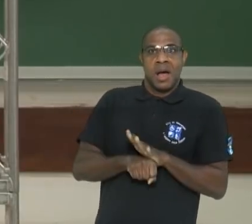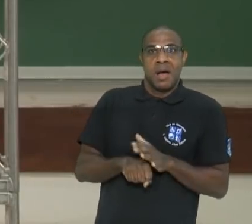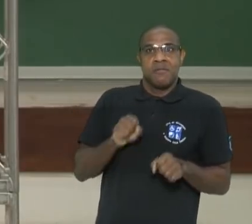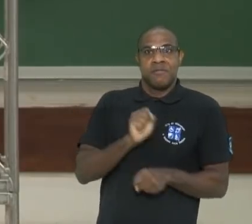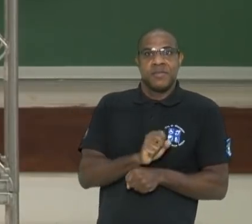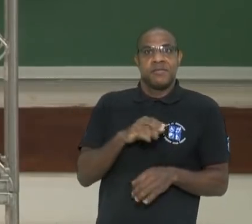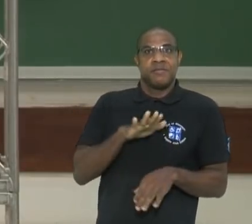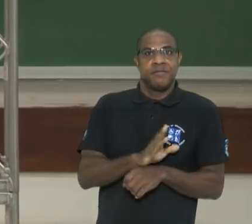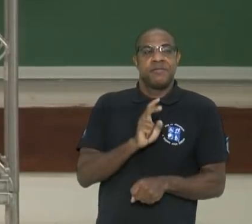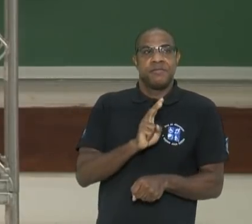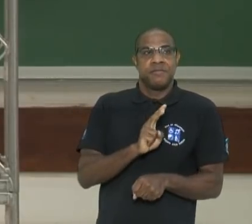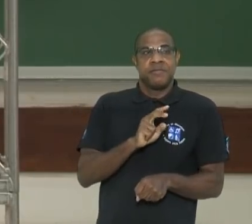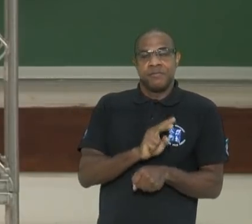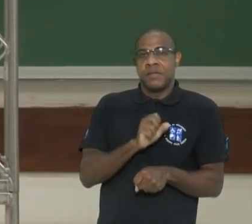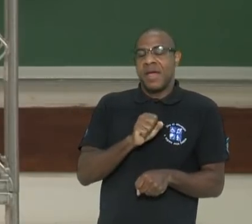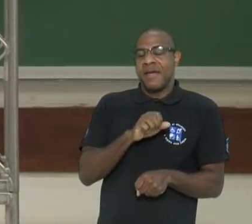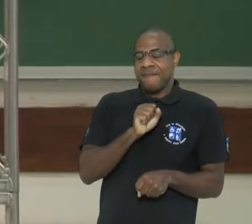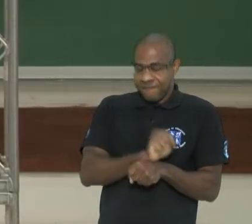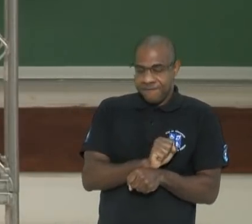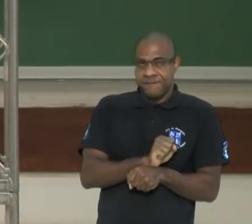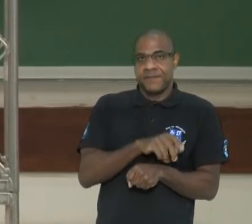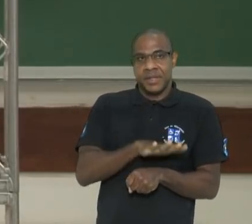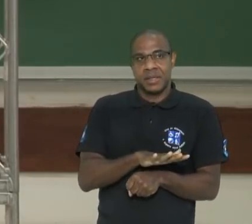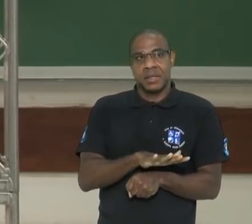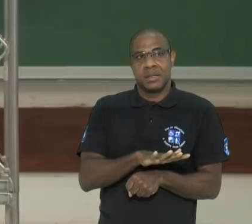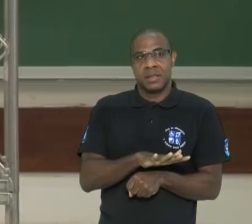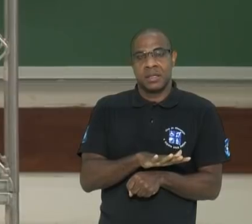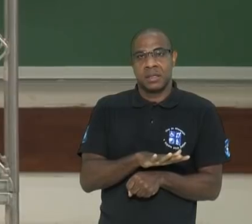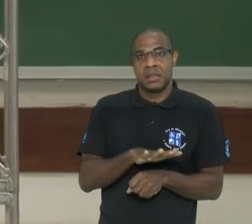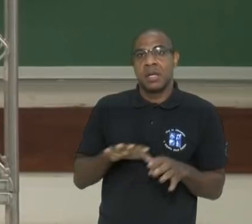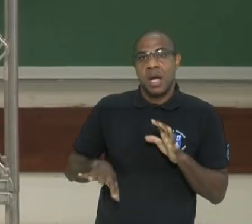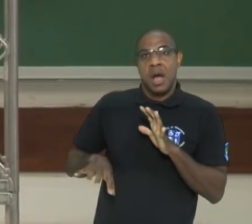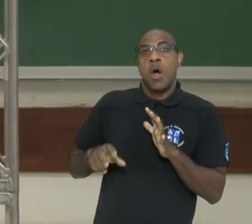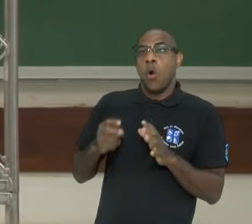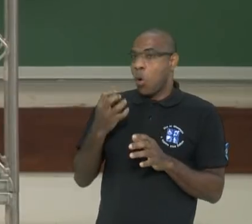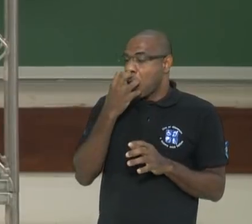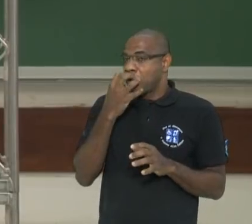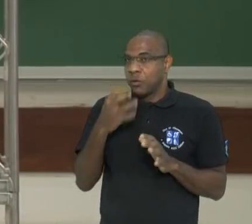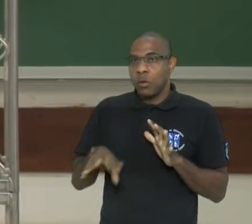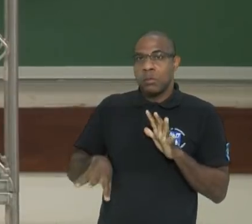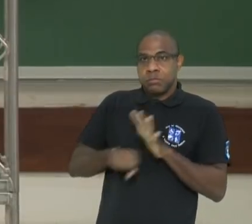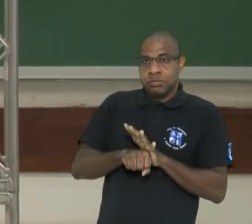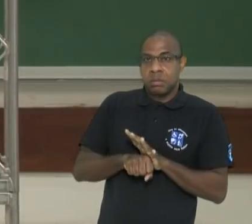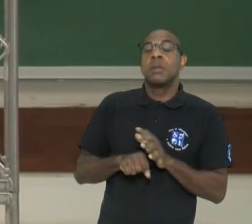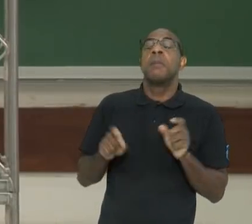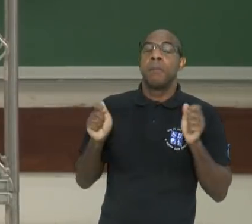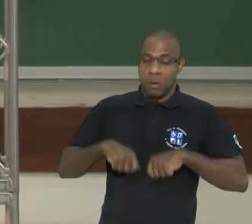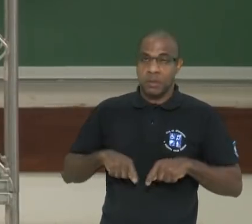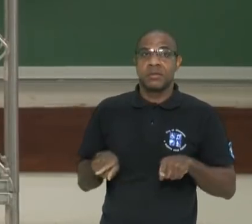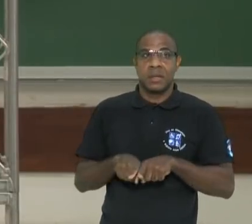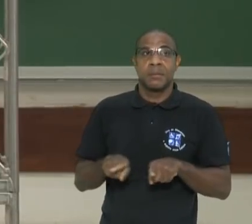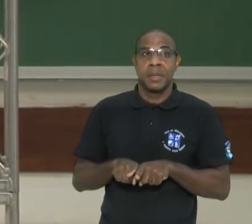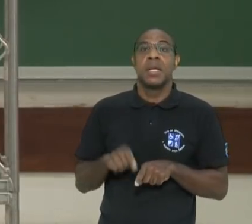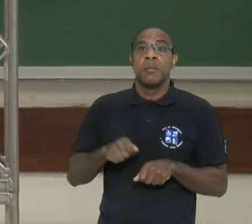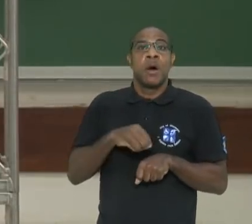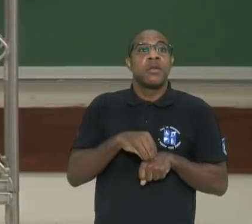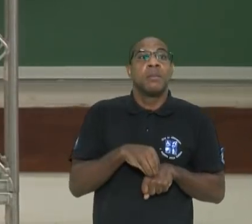leishmania. Então, o cachorro pode sim desenvolver leishmaniose, acabar morrendo, inclusive, e transmitir